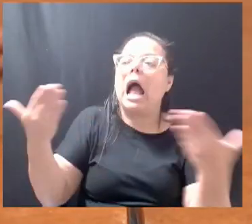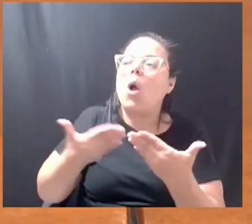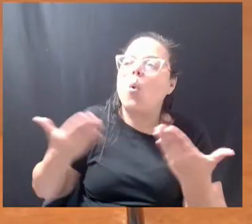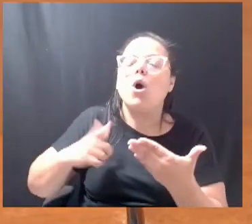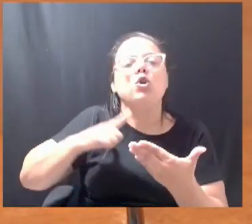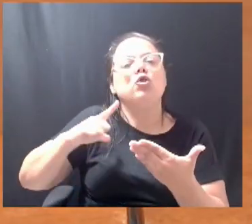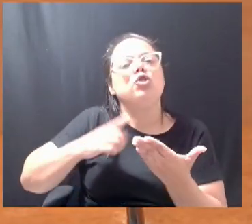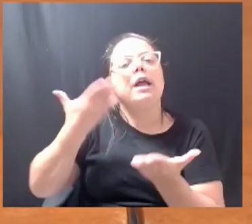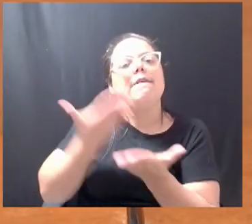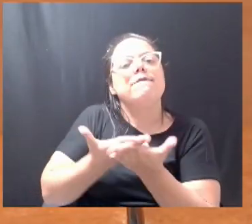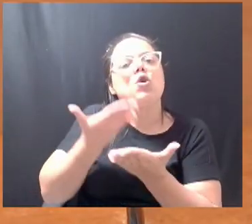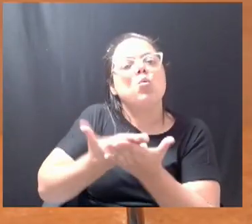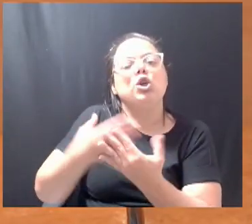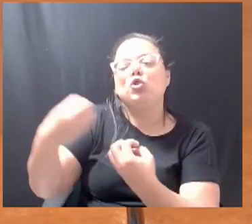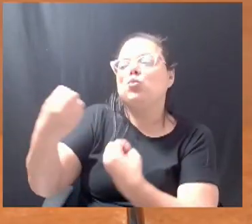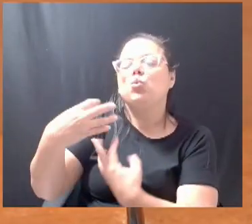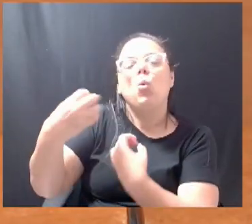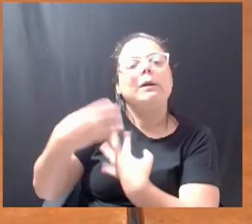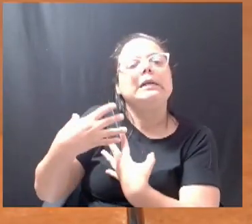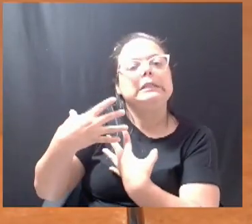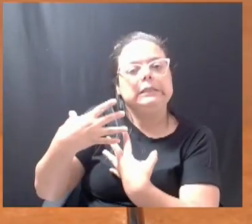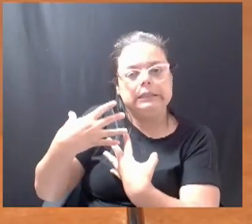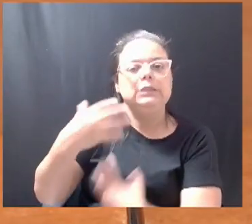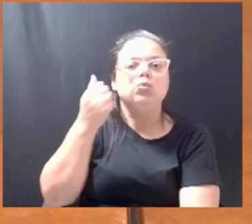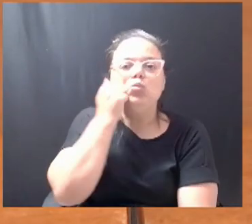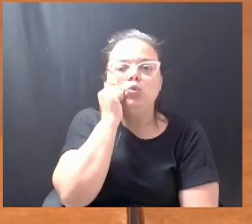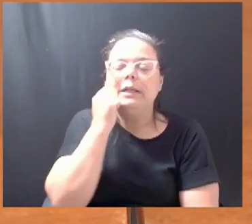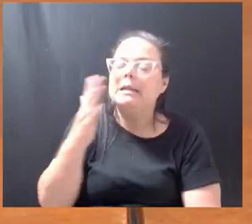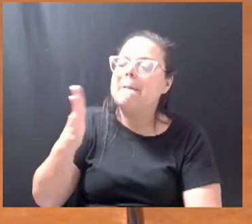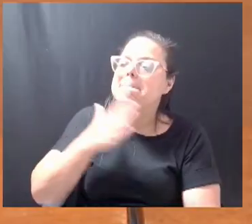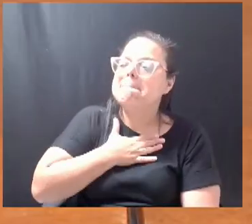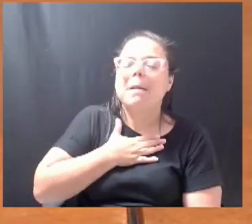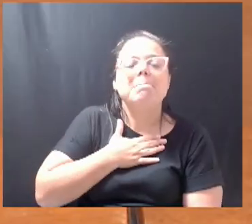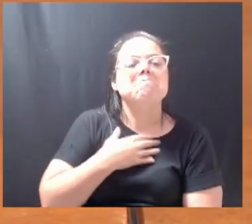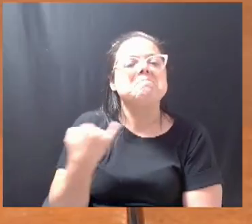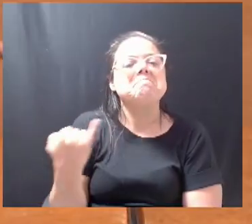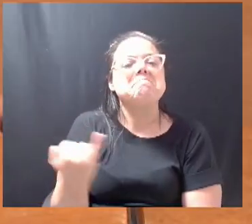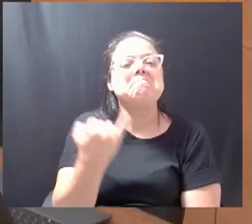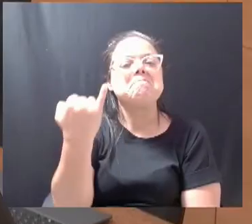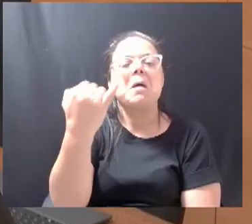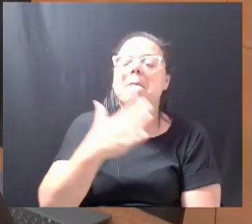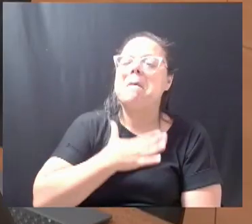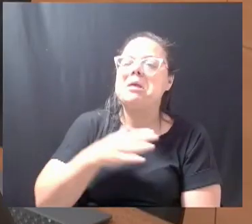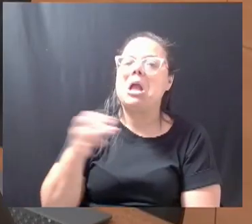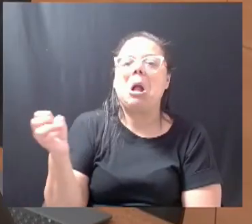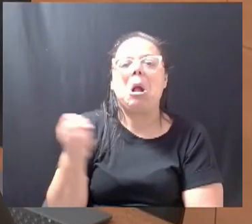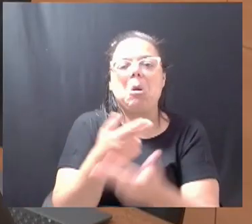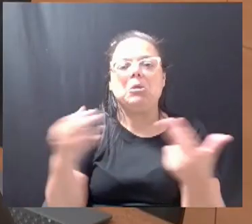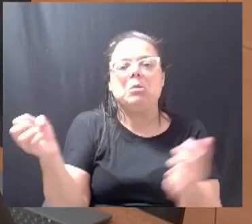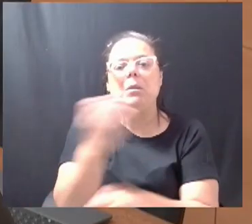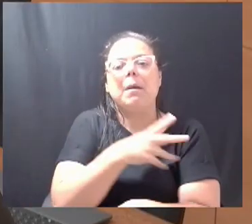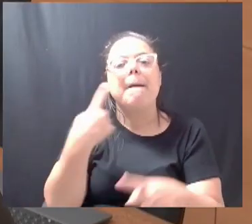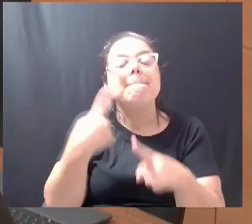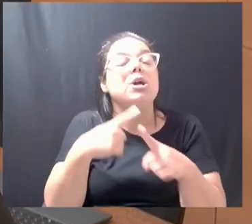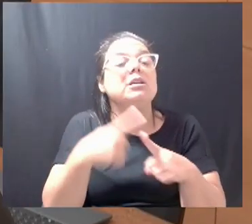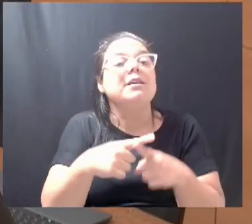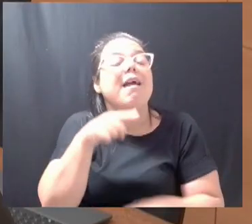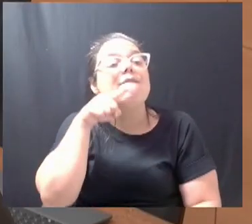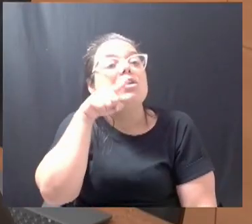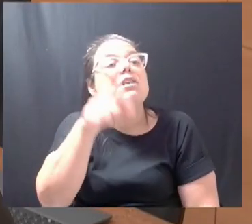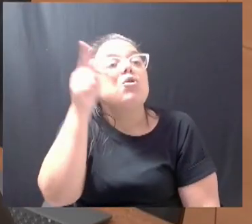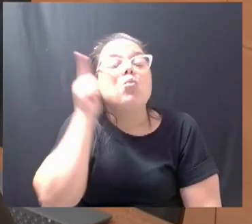sabia, enfim. Mas isso, para mim, foi uma novidade mesmo. Sabe, porque tira o peso de que assim, você entende um pouco mais